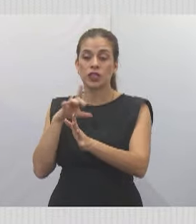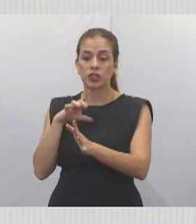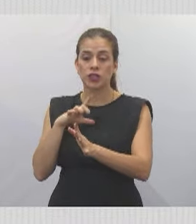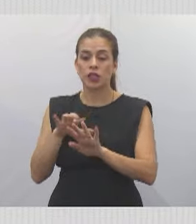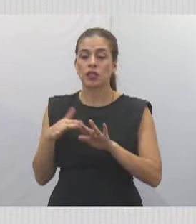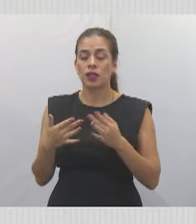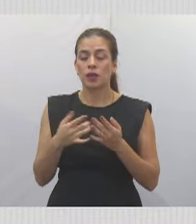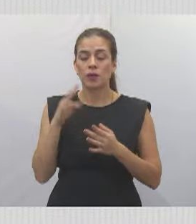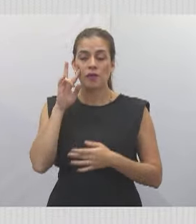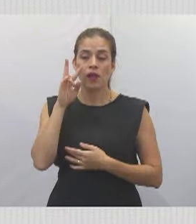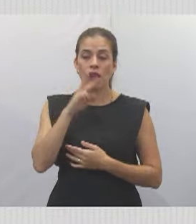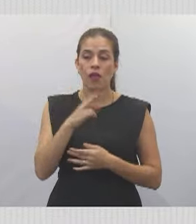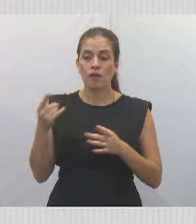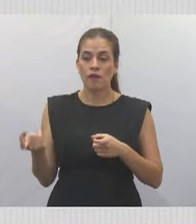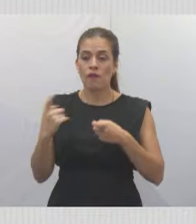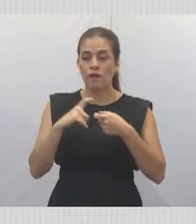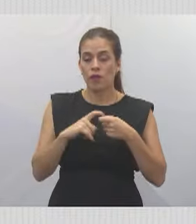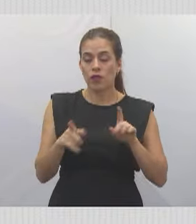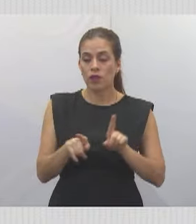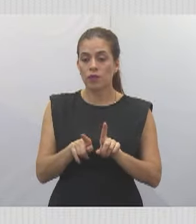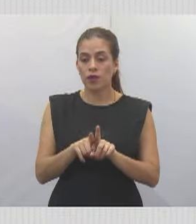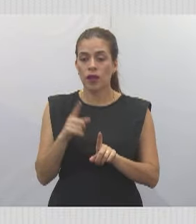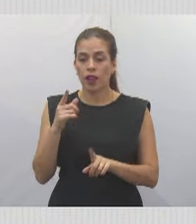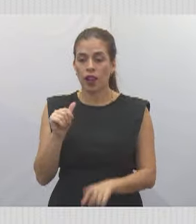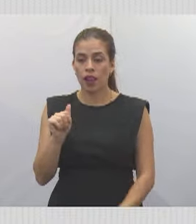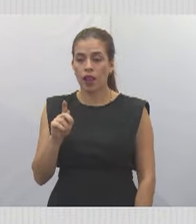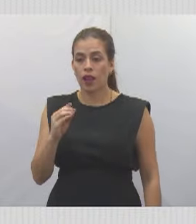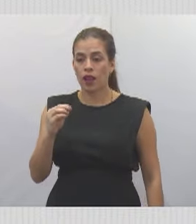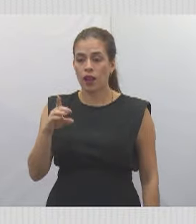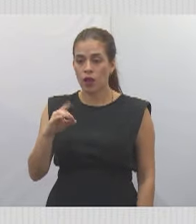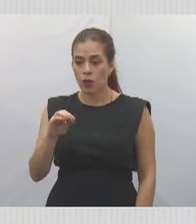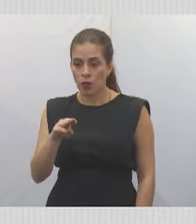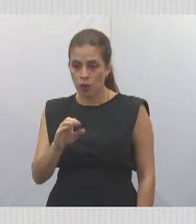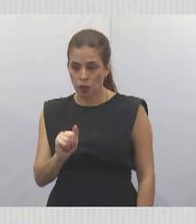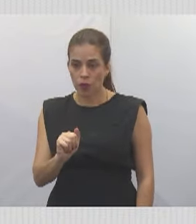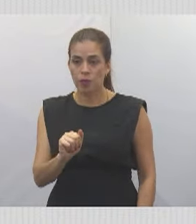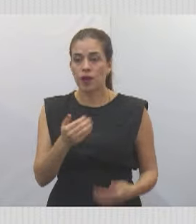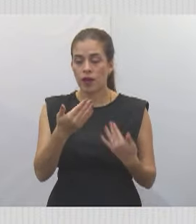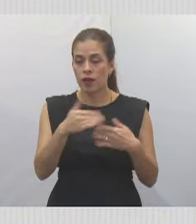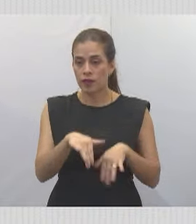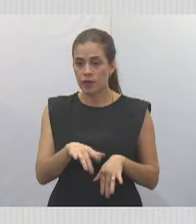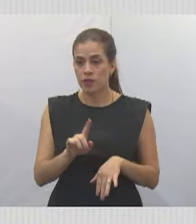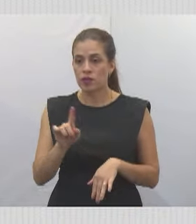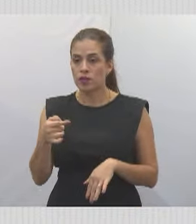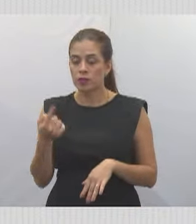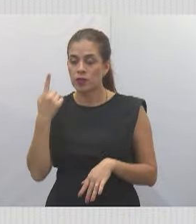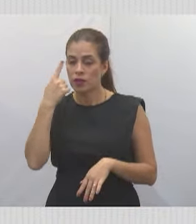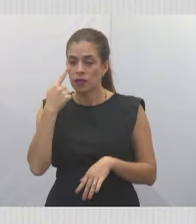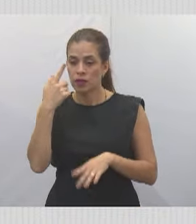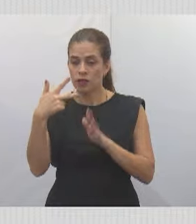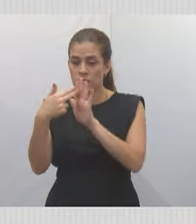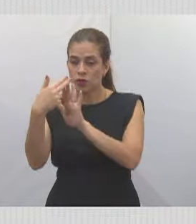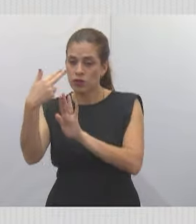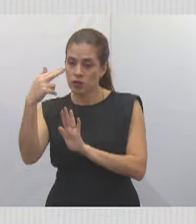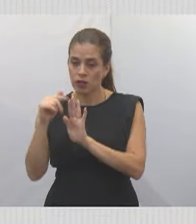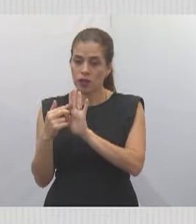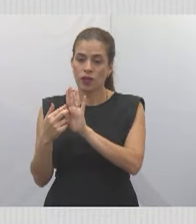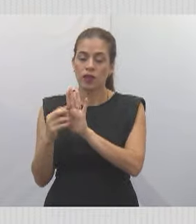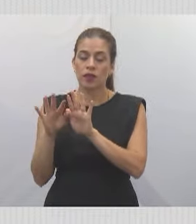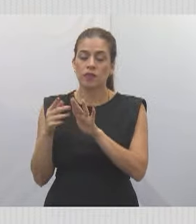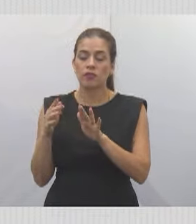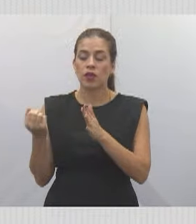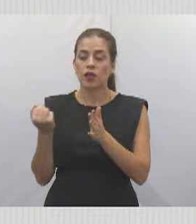oftalmologia, tanto o retorno quanto o glaucoma, como a avaliação 45 dias pós-cirurgia de catarata, a gente conseguiu trazer para agendamento